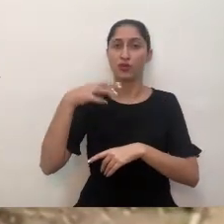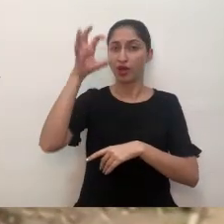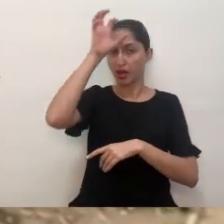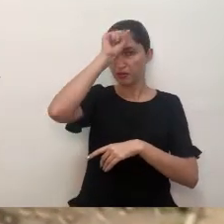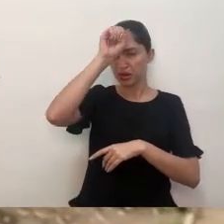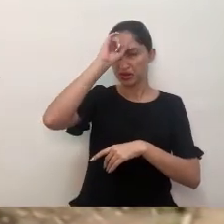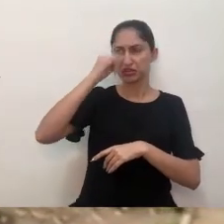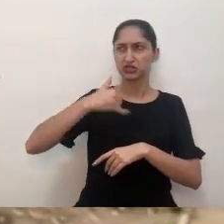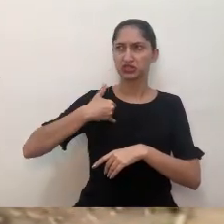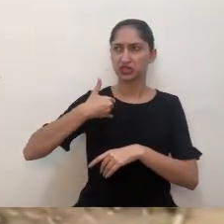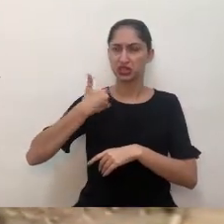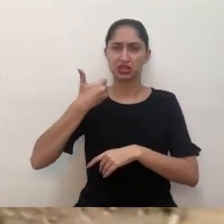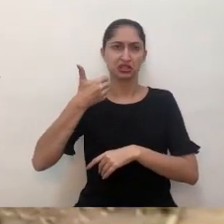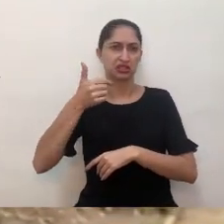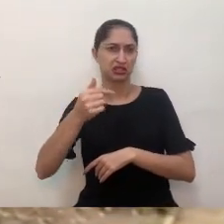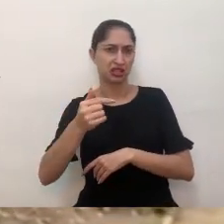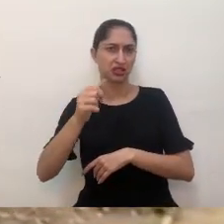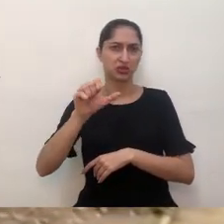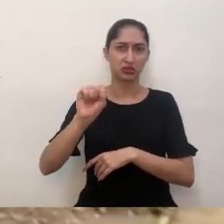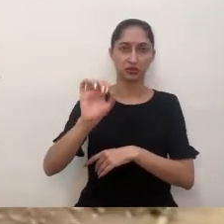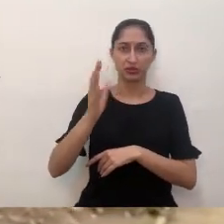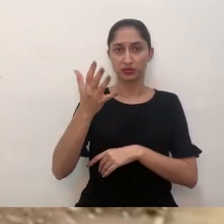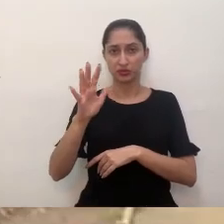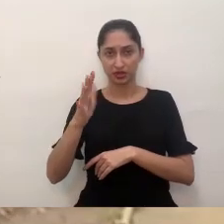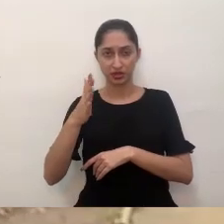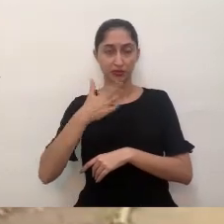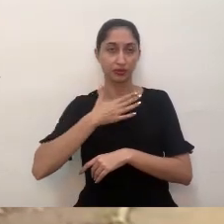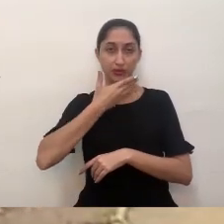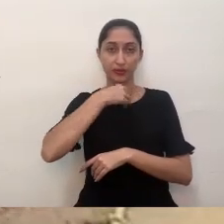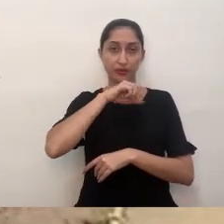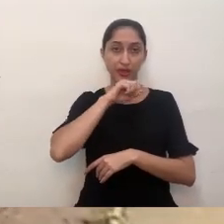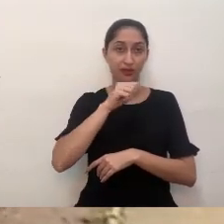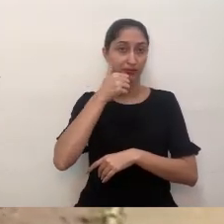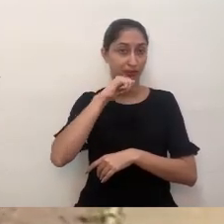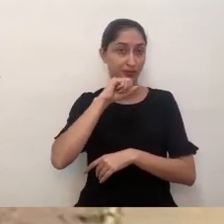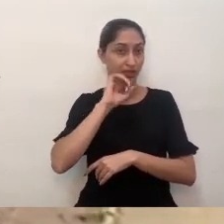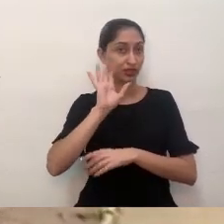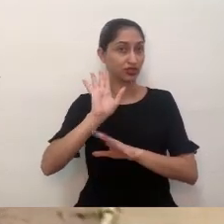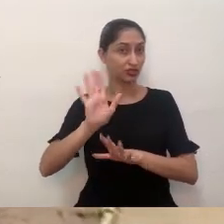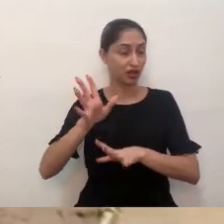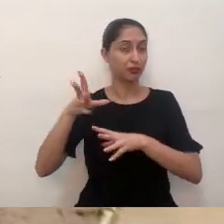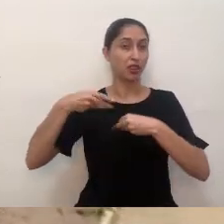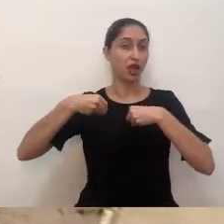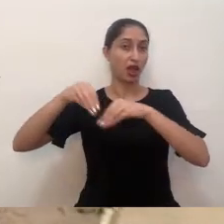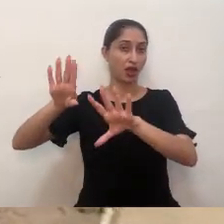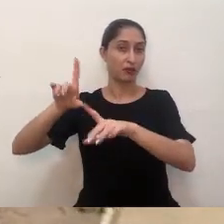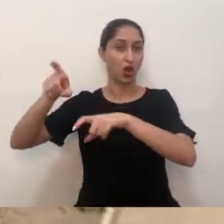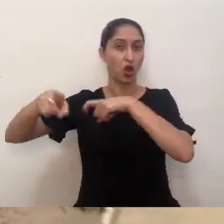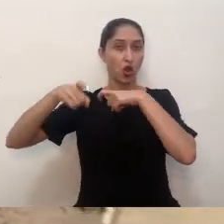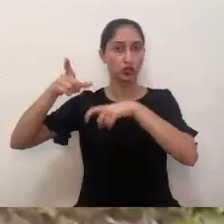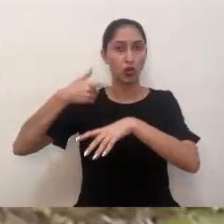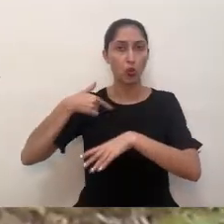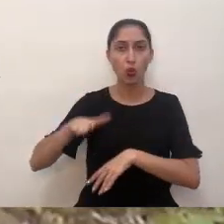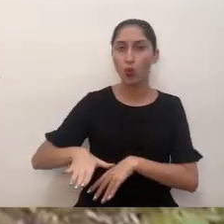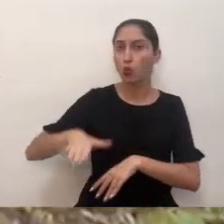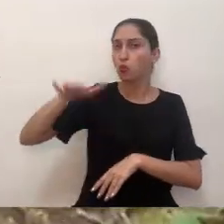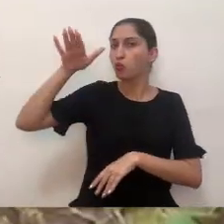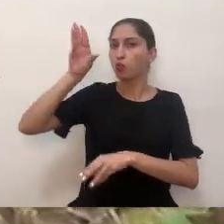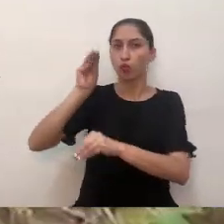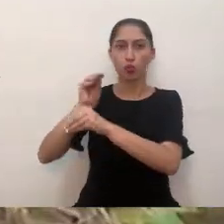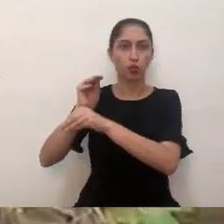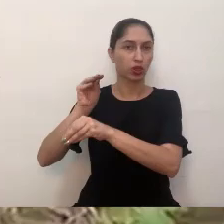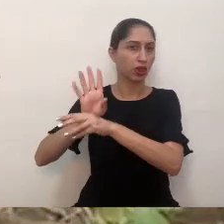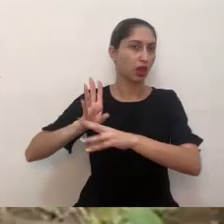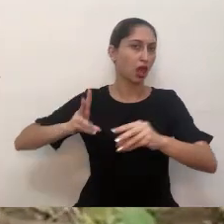com 7, 8 anos. Meus pais já levavam a gente para a roça. E aí eu cresci na lavoura, por isso que eu sou apaixonada pela terra.